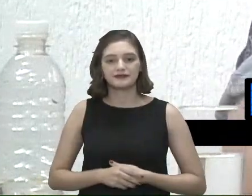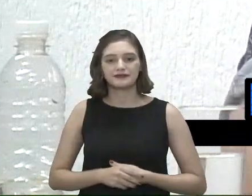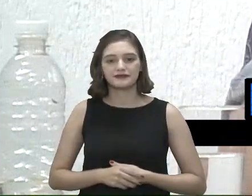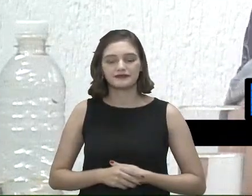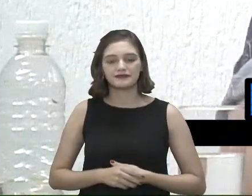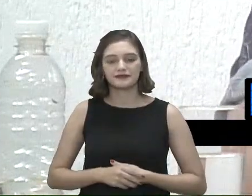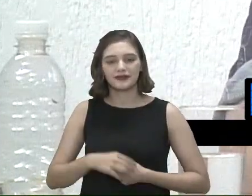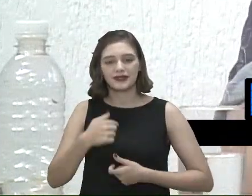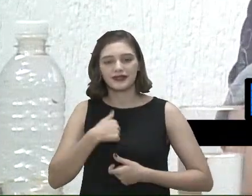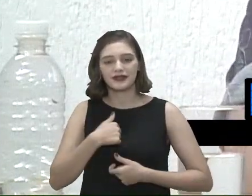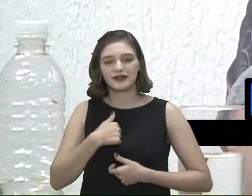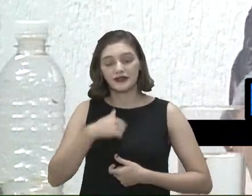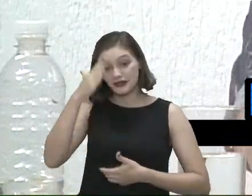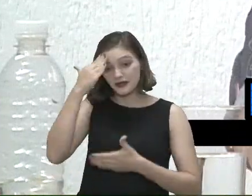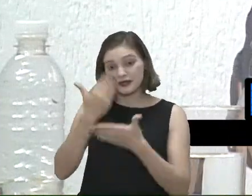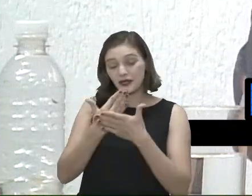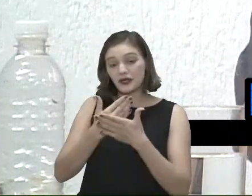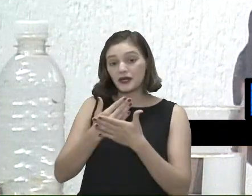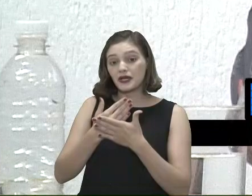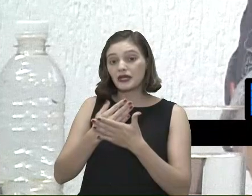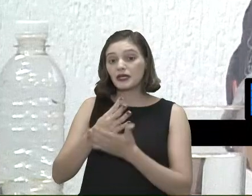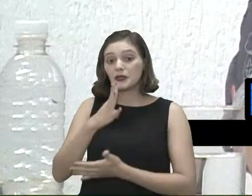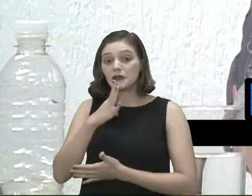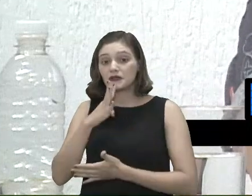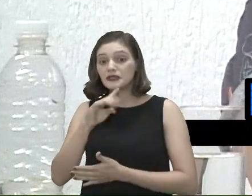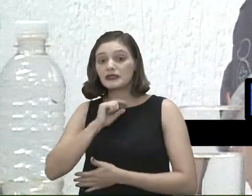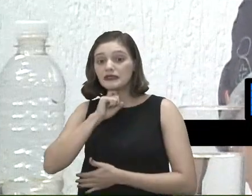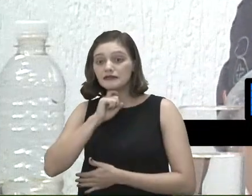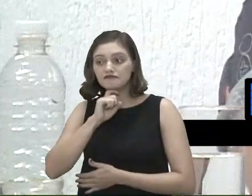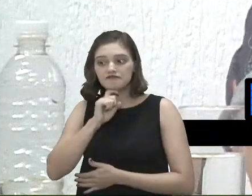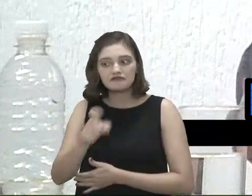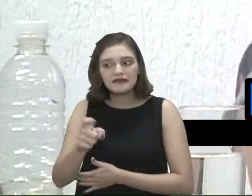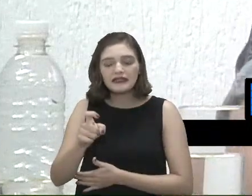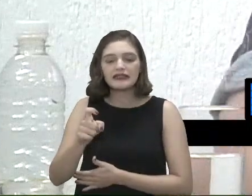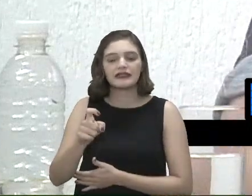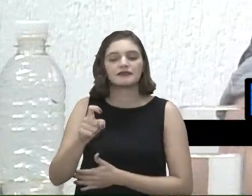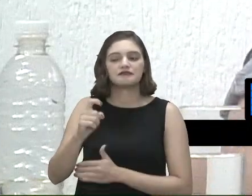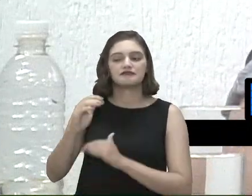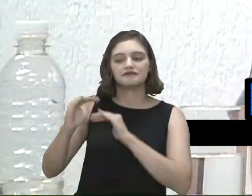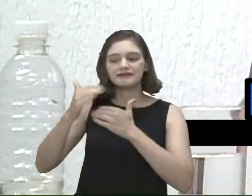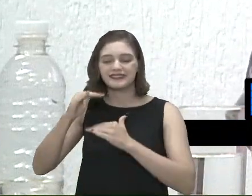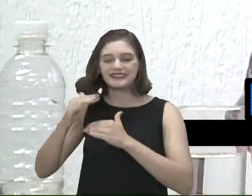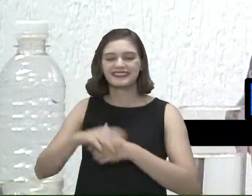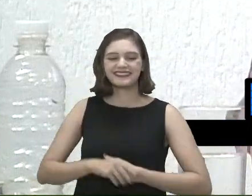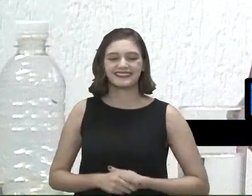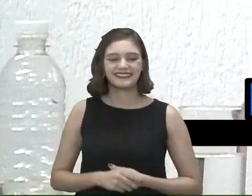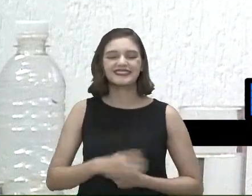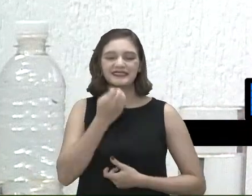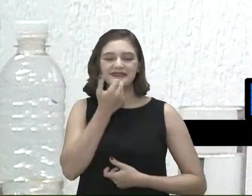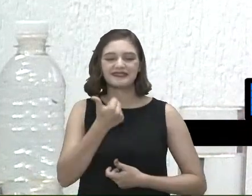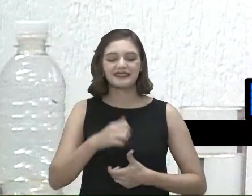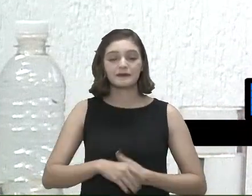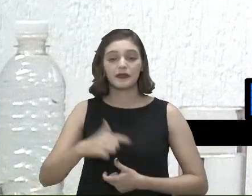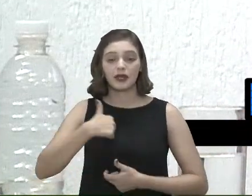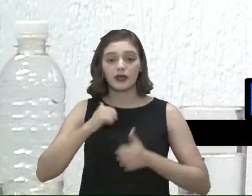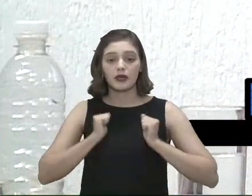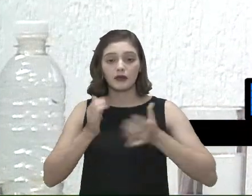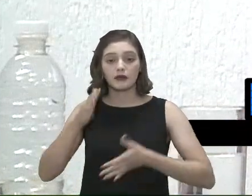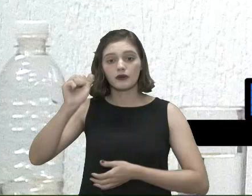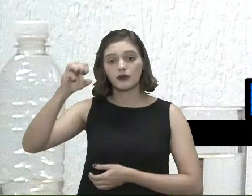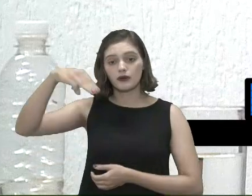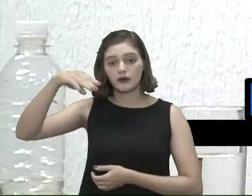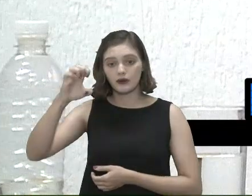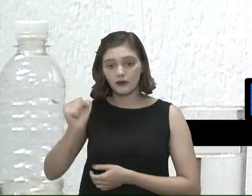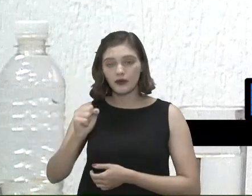E aí acho que eu ainda não conheci ninguém de verdade de classe média ainda, mas está tudo bem. Eu atuo no AME há um